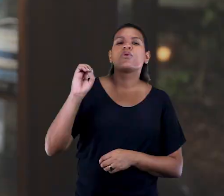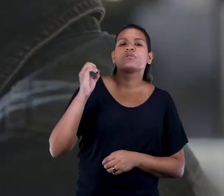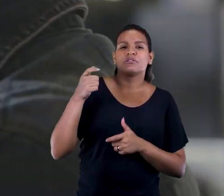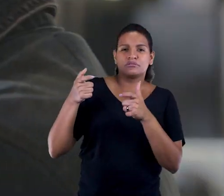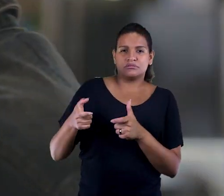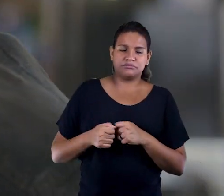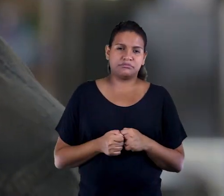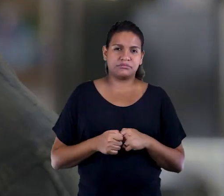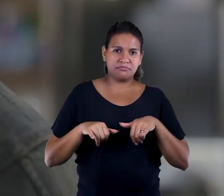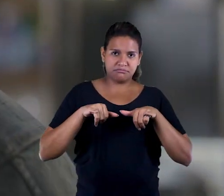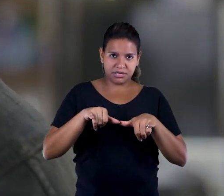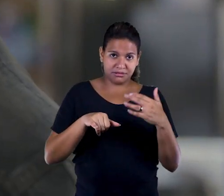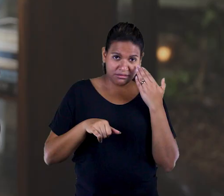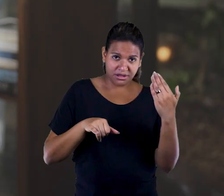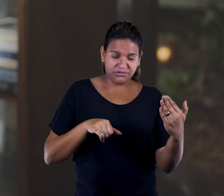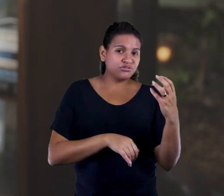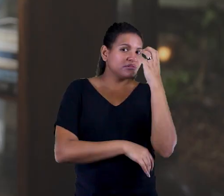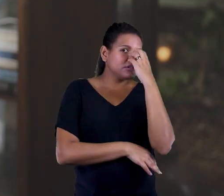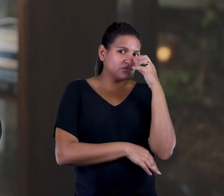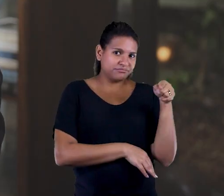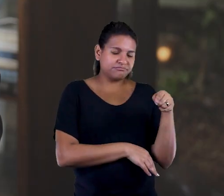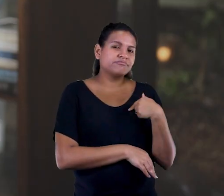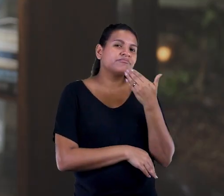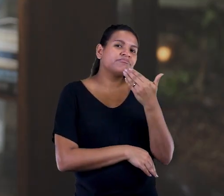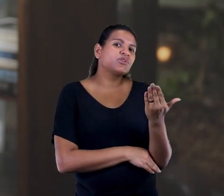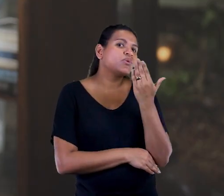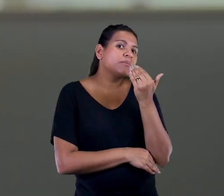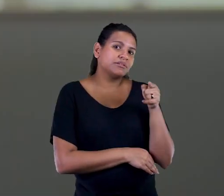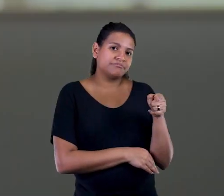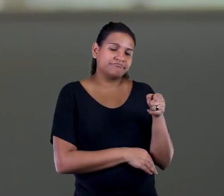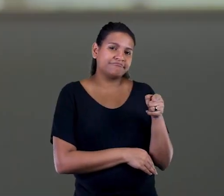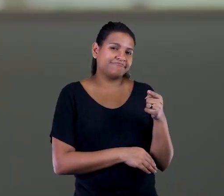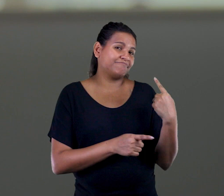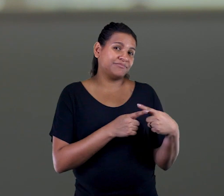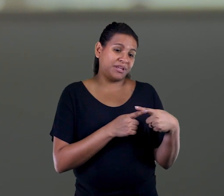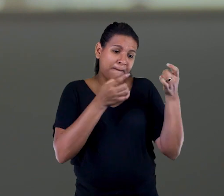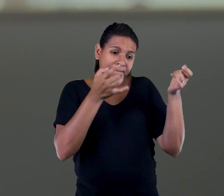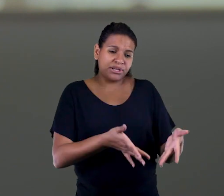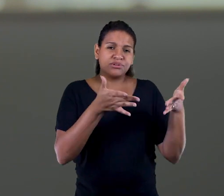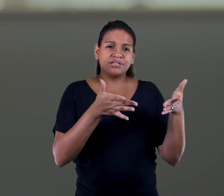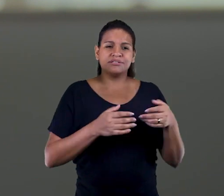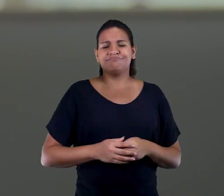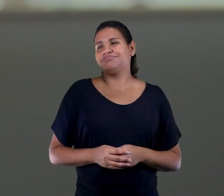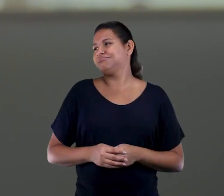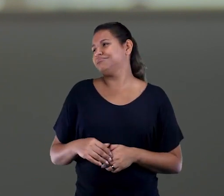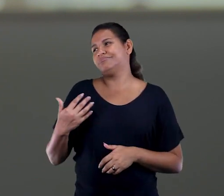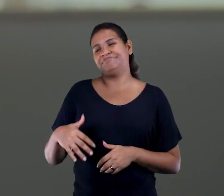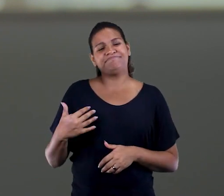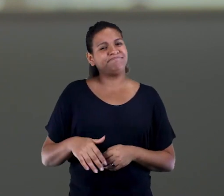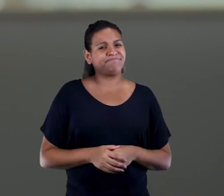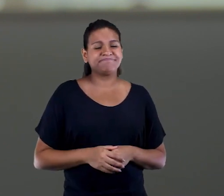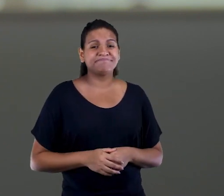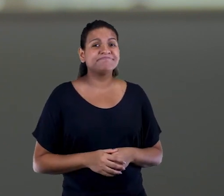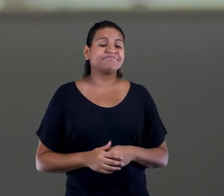Osasco pedindo comida porque foi abandonado. O caso do Manchinha é um caso lamentável. Eu